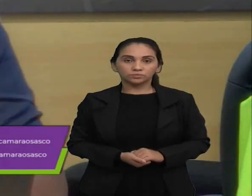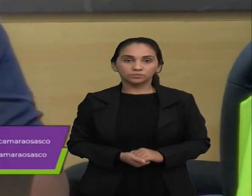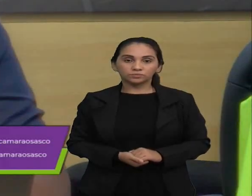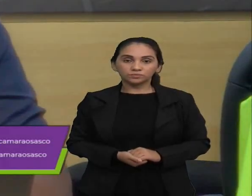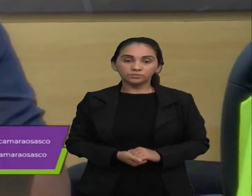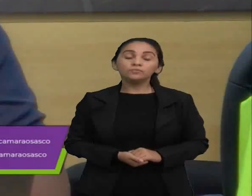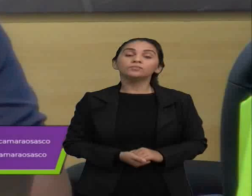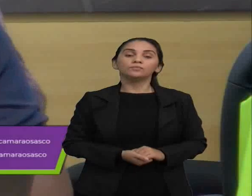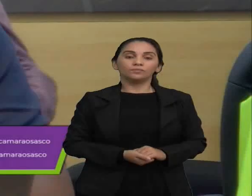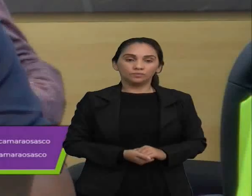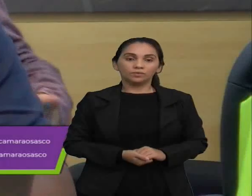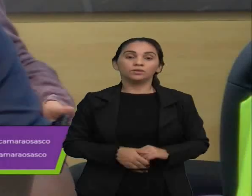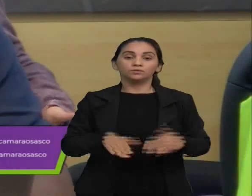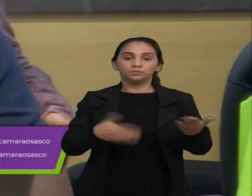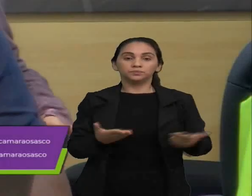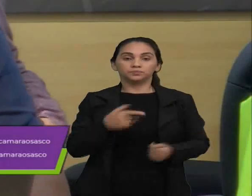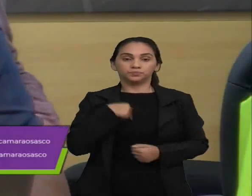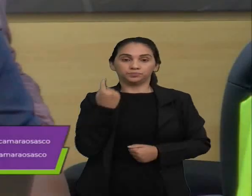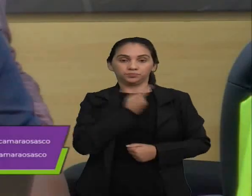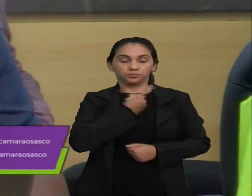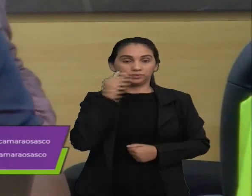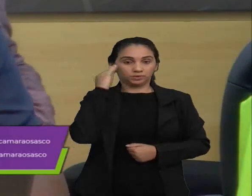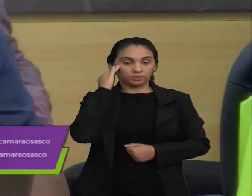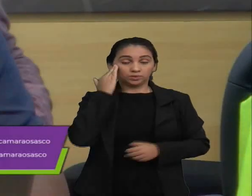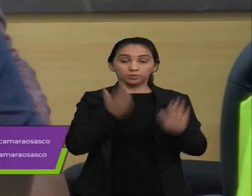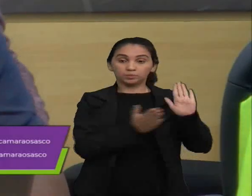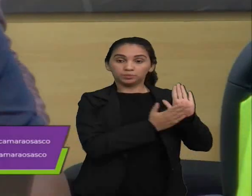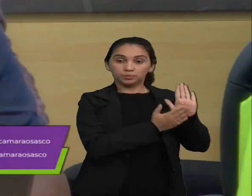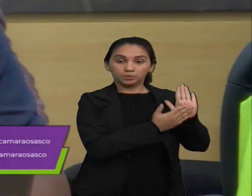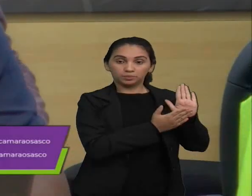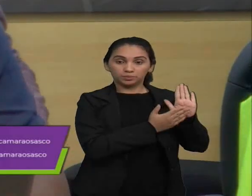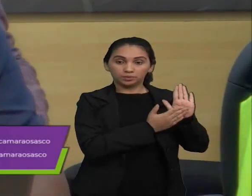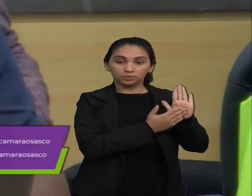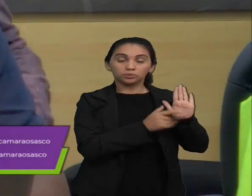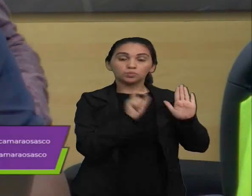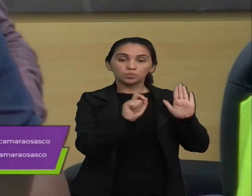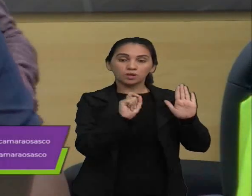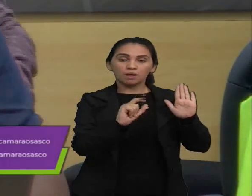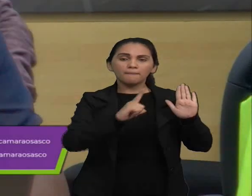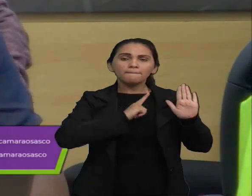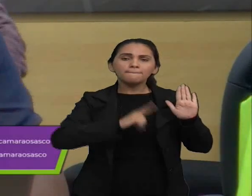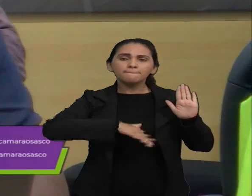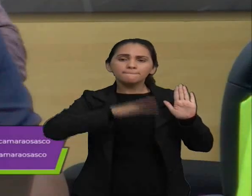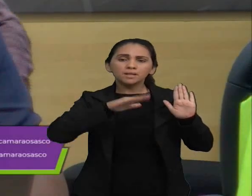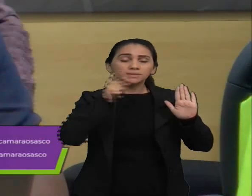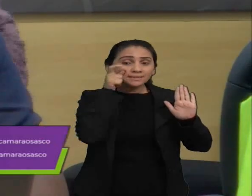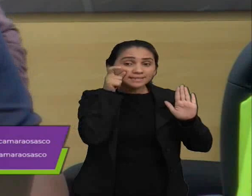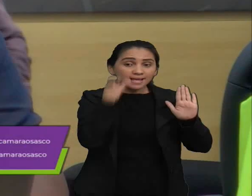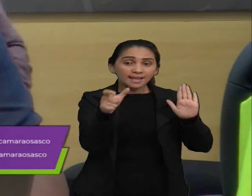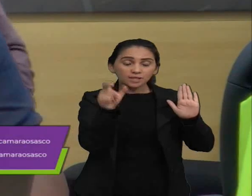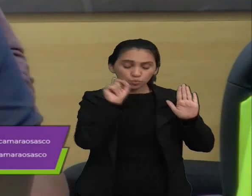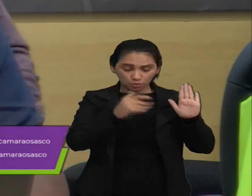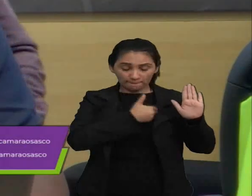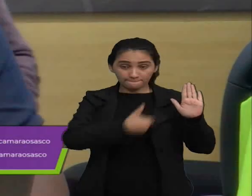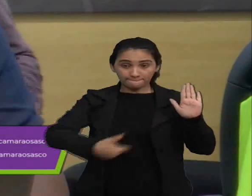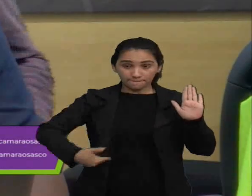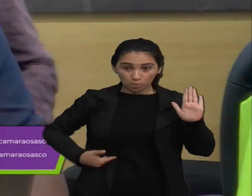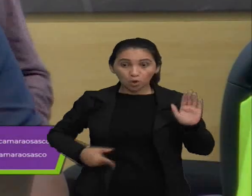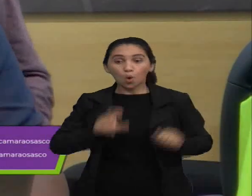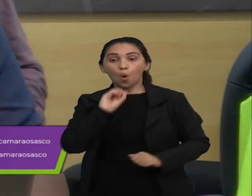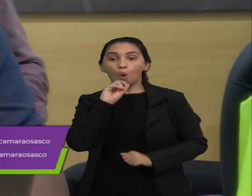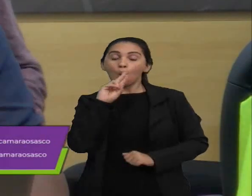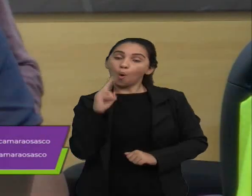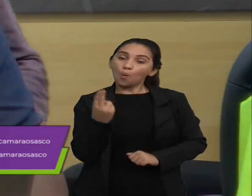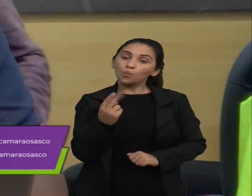Assim, entendendo que a proposta atende a mais alto significado de interesse público, ou seja,